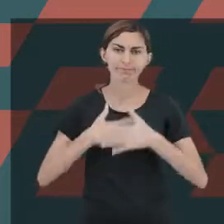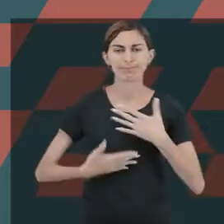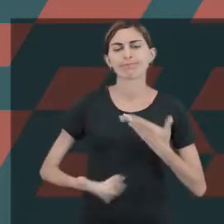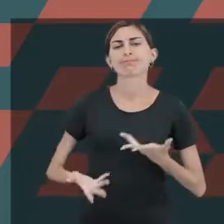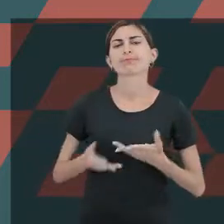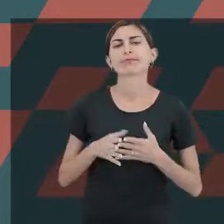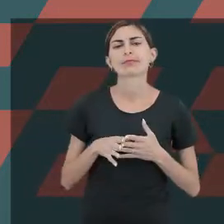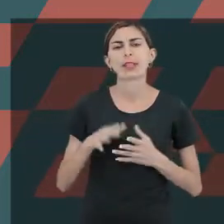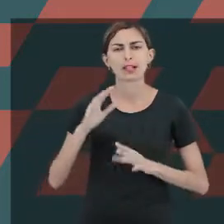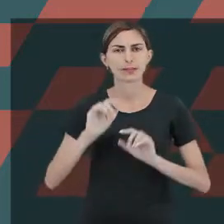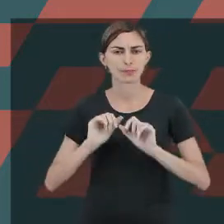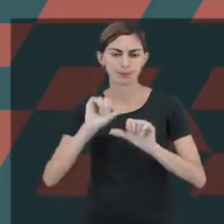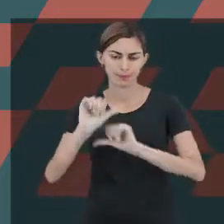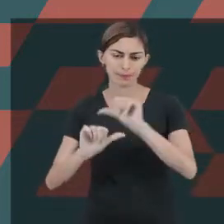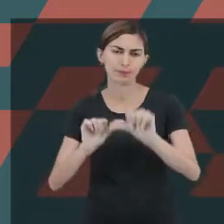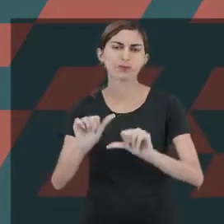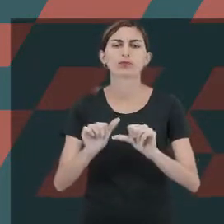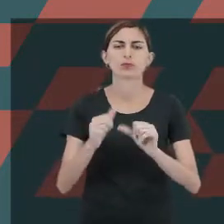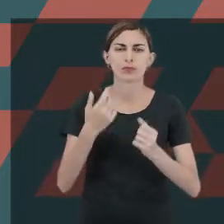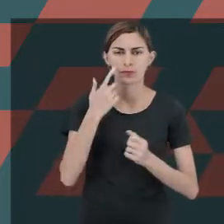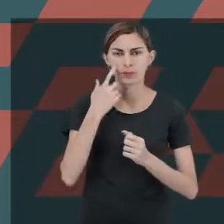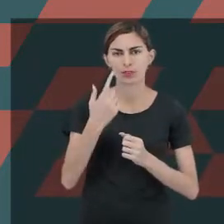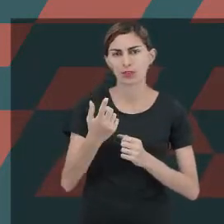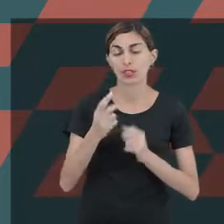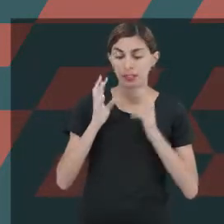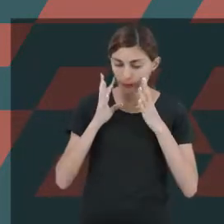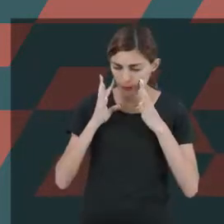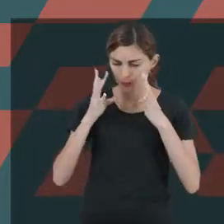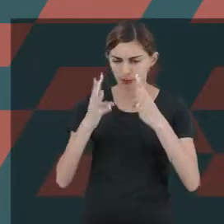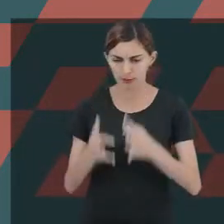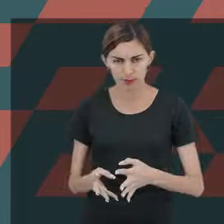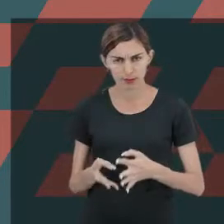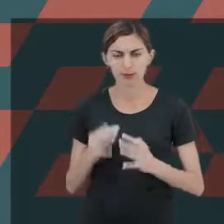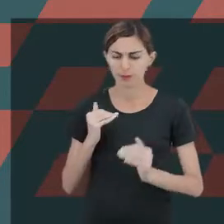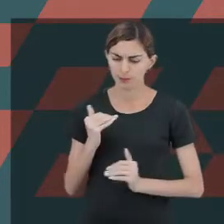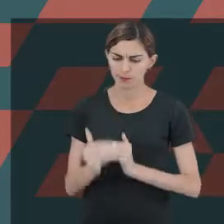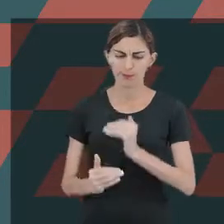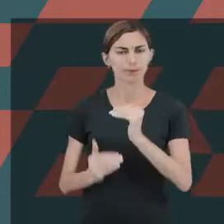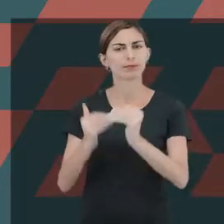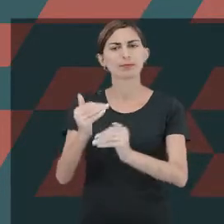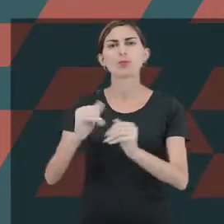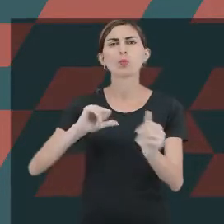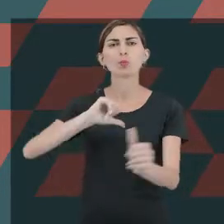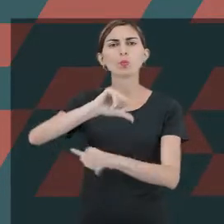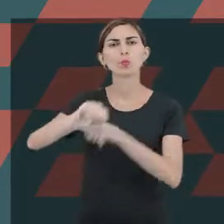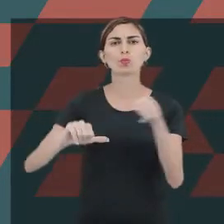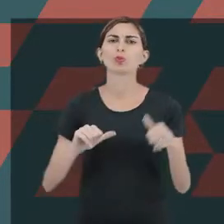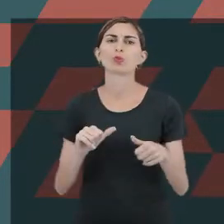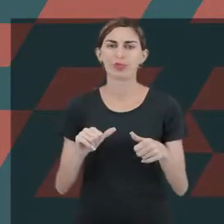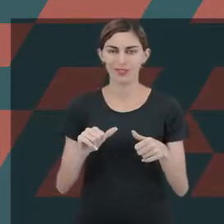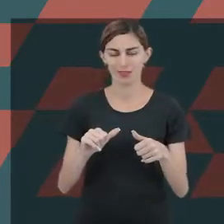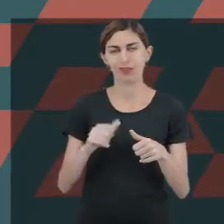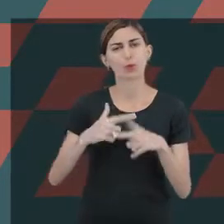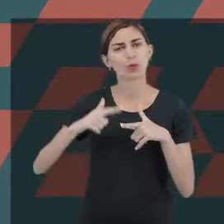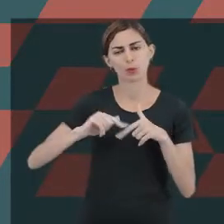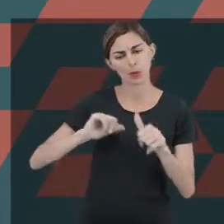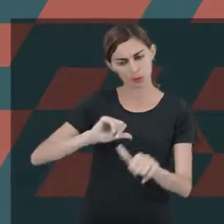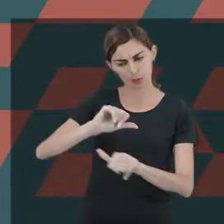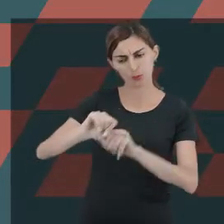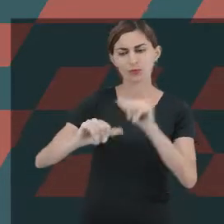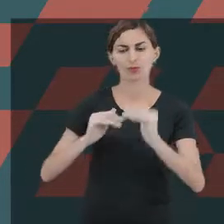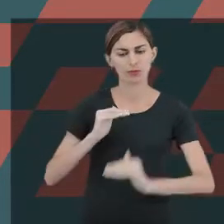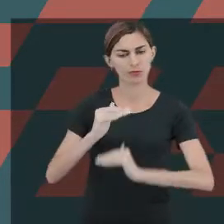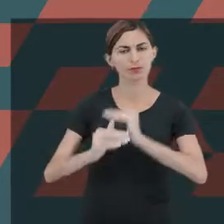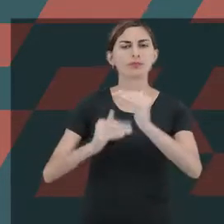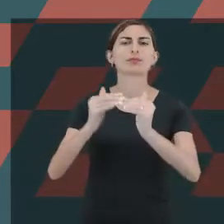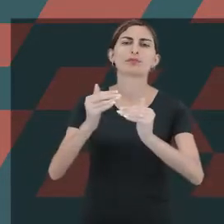um quadro que chamava mais atenção, e à medida que ela vai evoluindo, vai modificando até o próprio amadurecimento da criança. Então numa fase